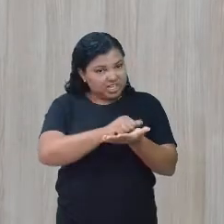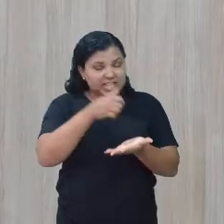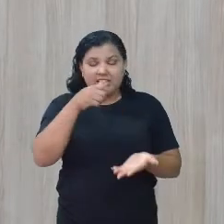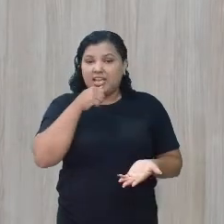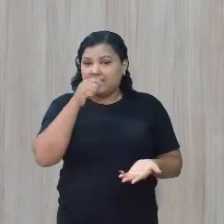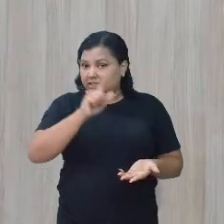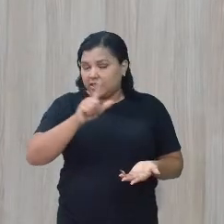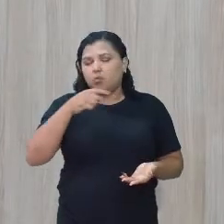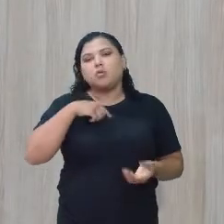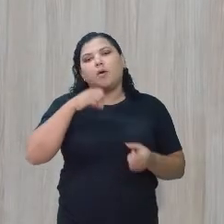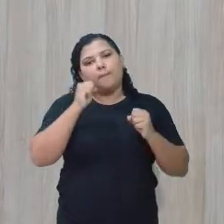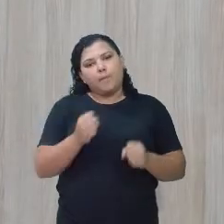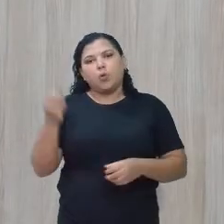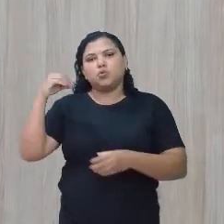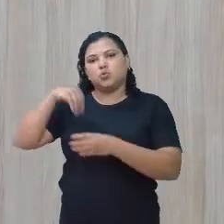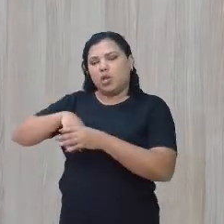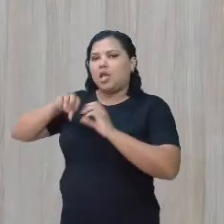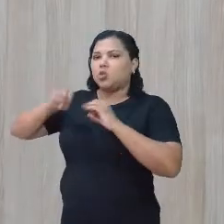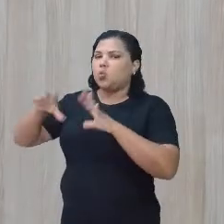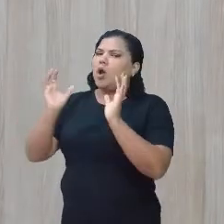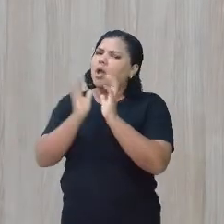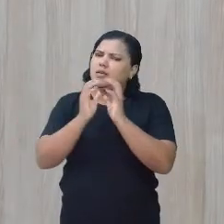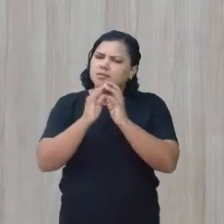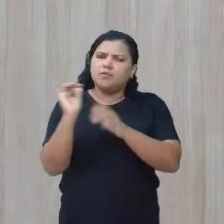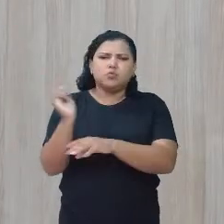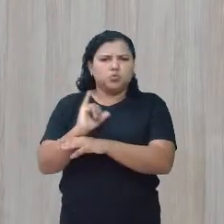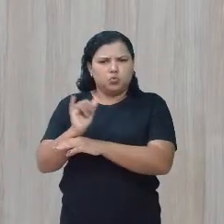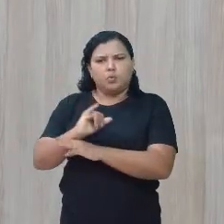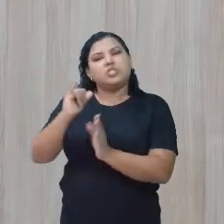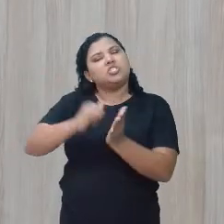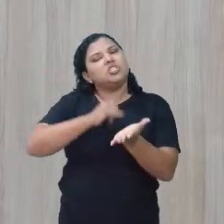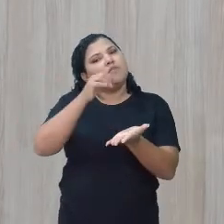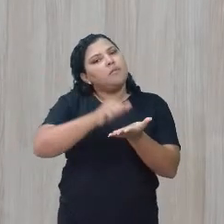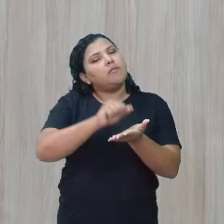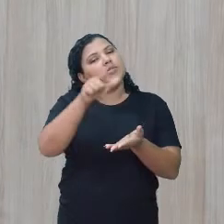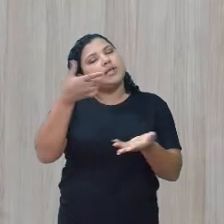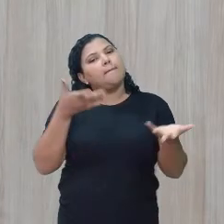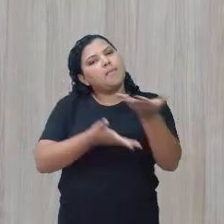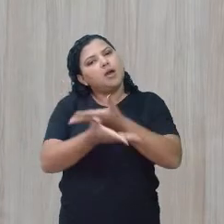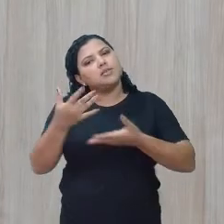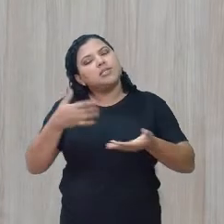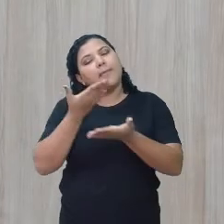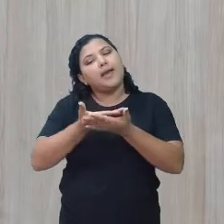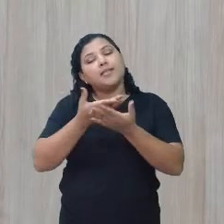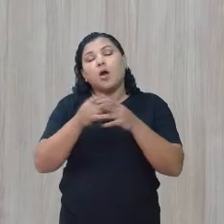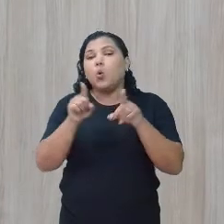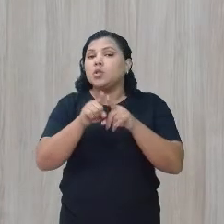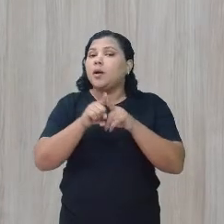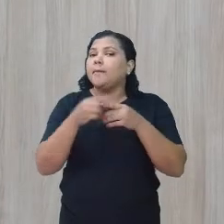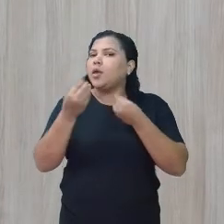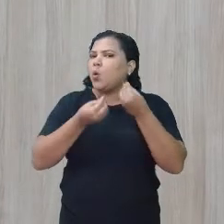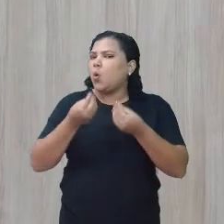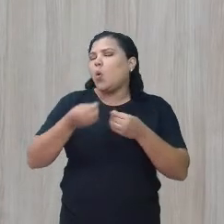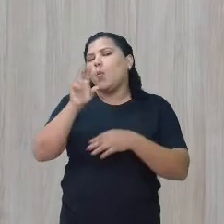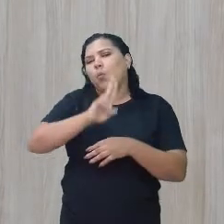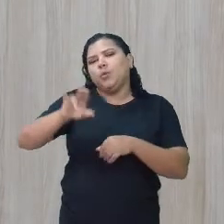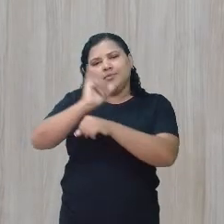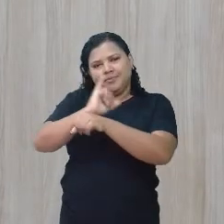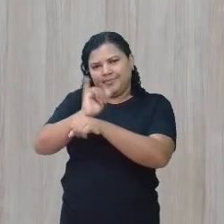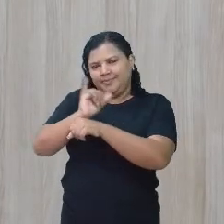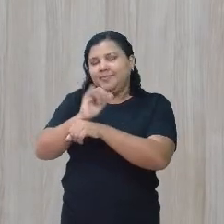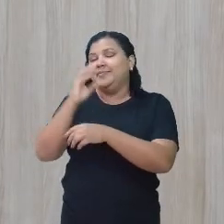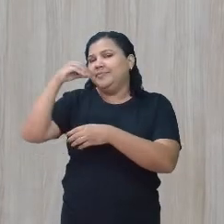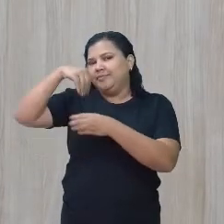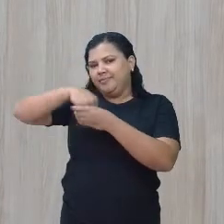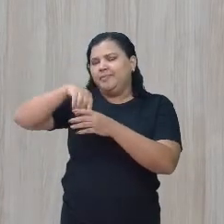certo? No canal aí do Educa Recife, se inscreva, certo? Para participar aí das aulas também através da plataforma do YouTube.